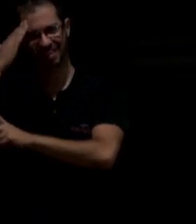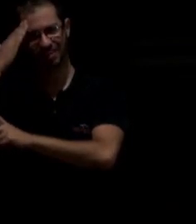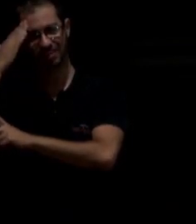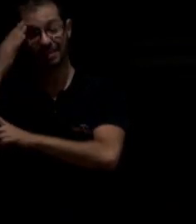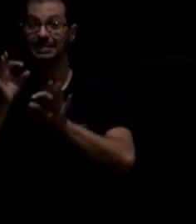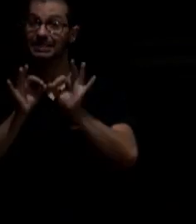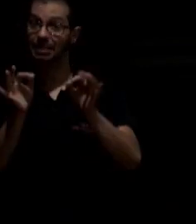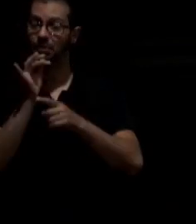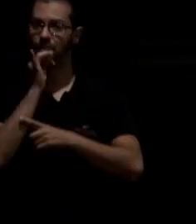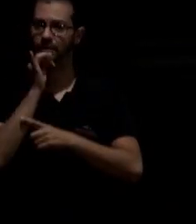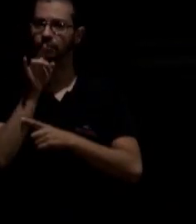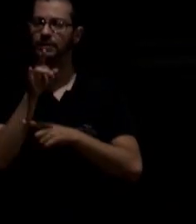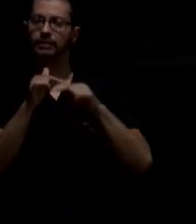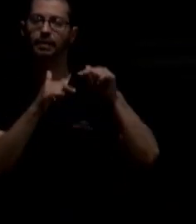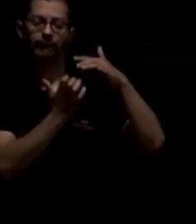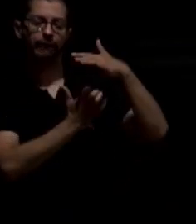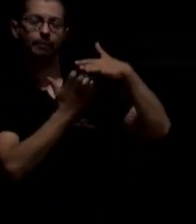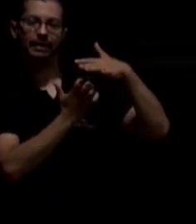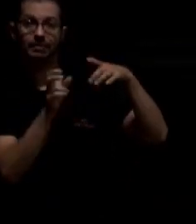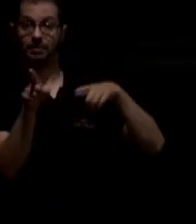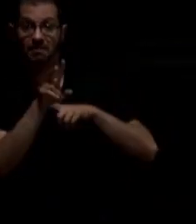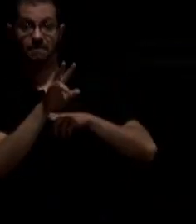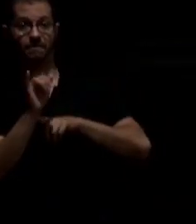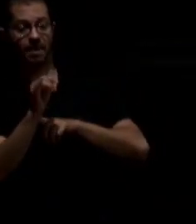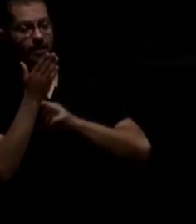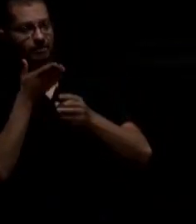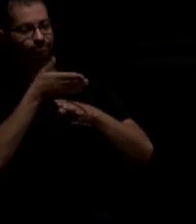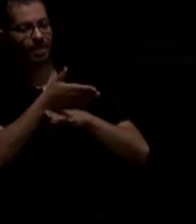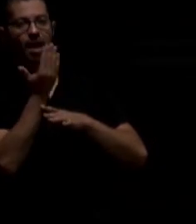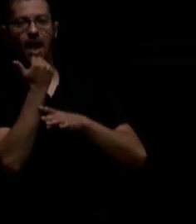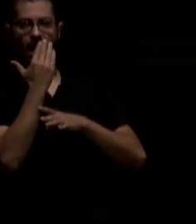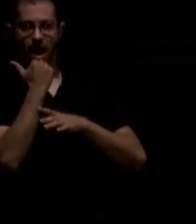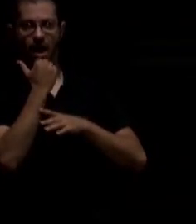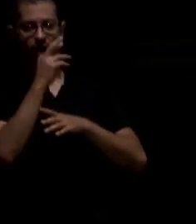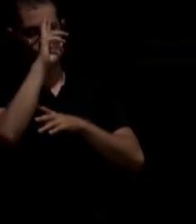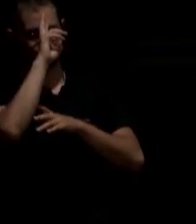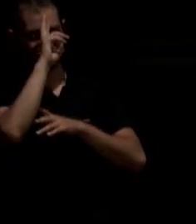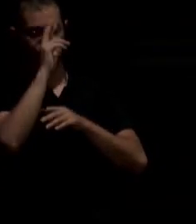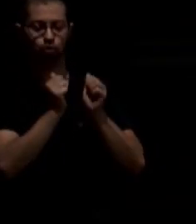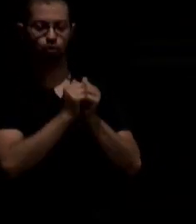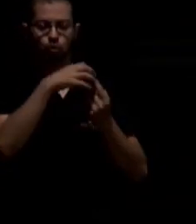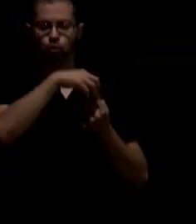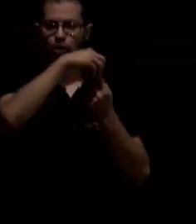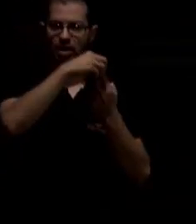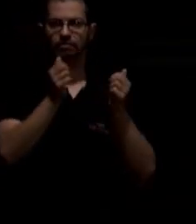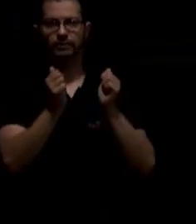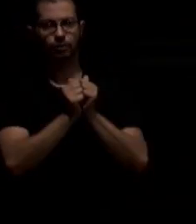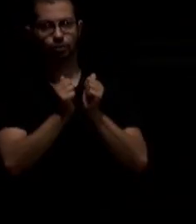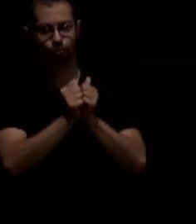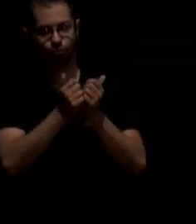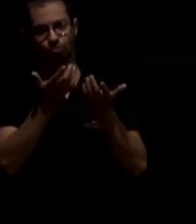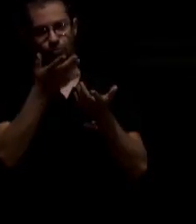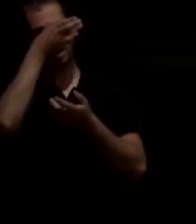trabalha numa empresa e você sai para um almoço de negócios. Você, o teu chefe e alguns clientes importantes. Se você, na hora da